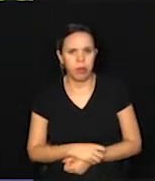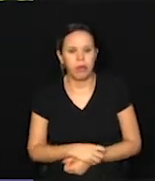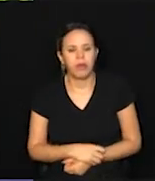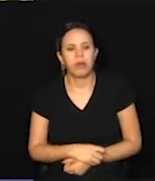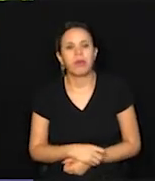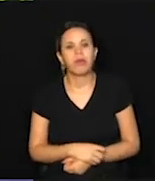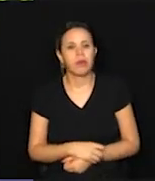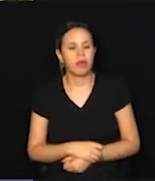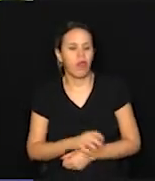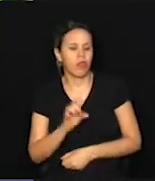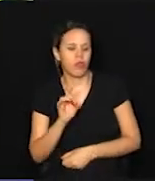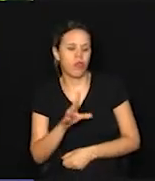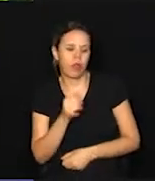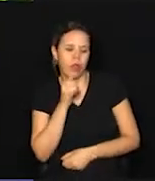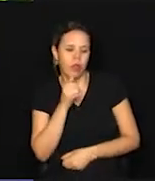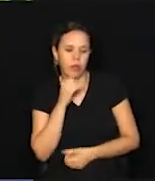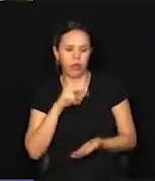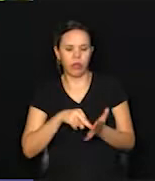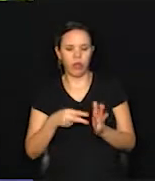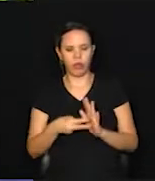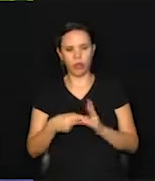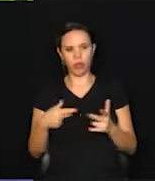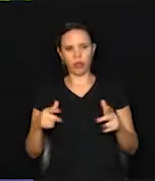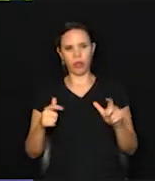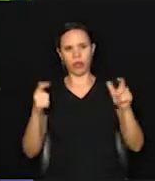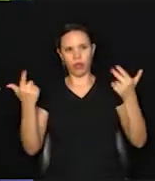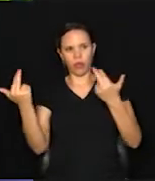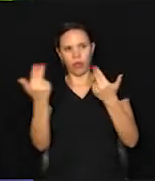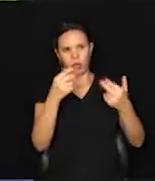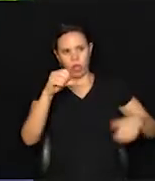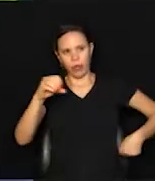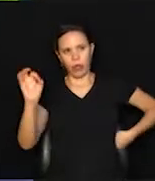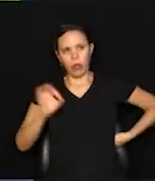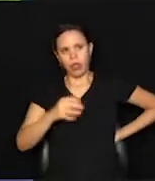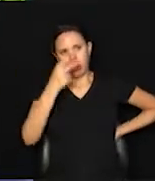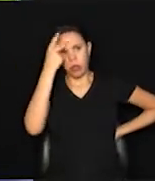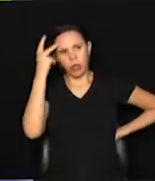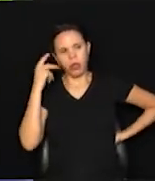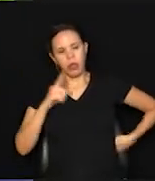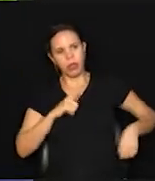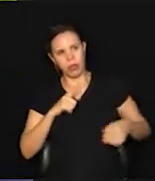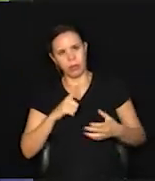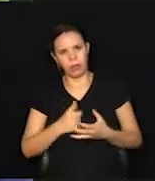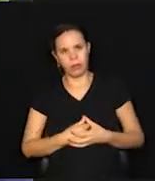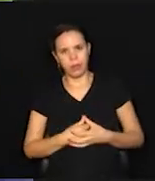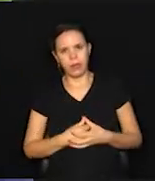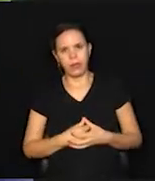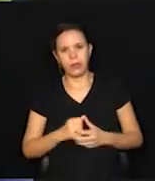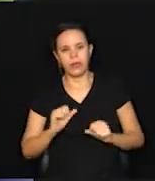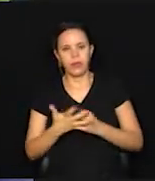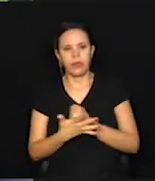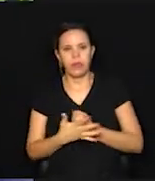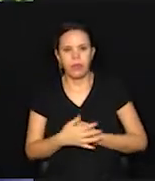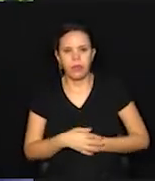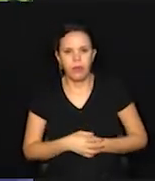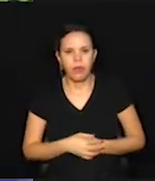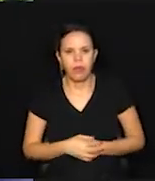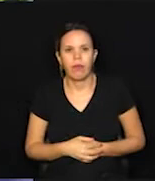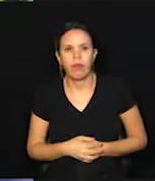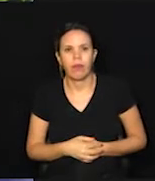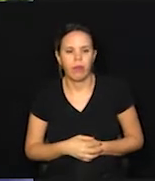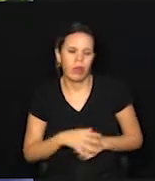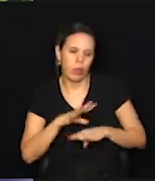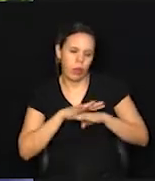isso por si só já significa que algo maior ou igual a 90% das pessoas que têm ou vão ter Covid-19 vão se